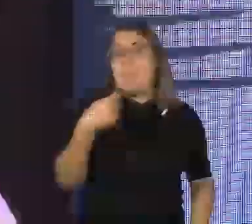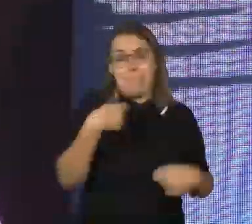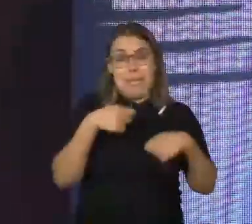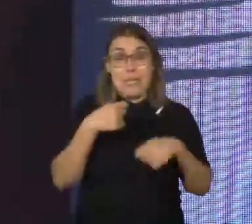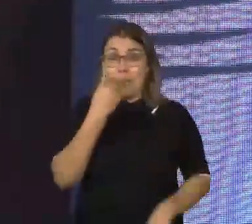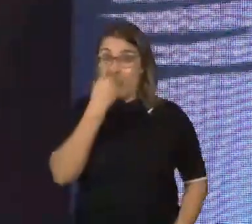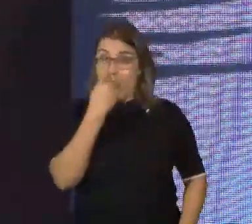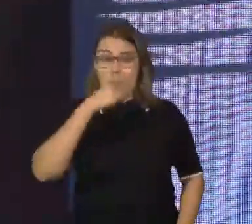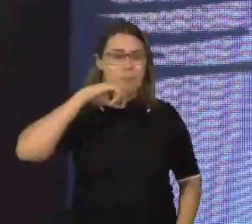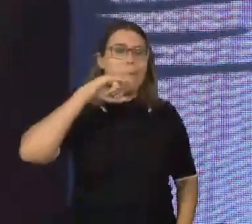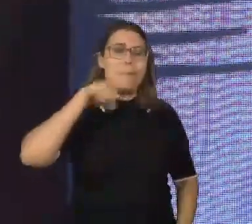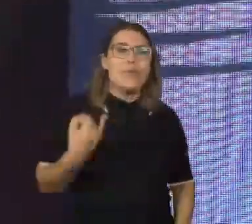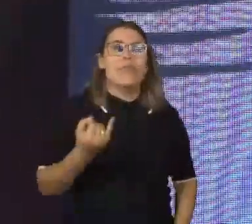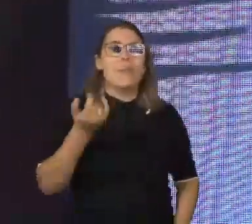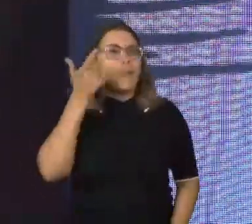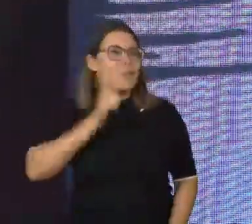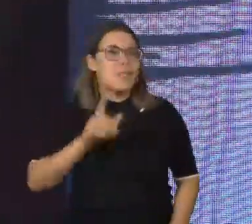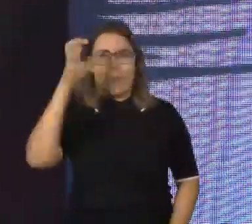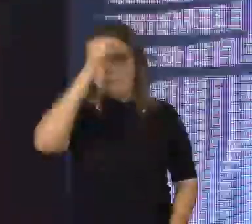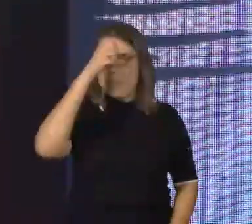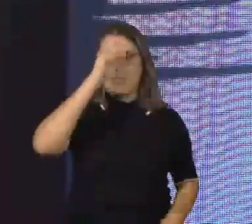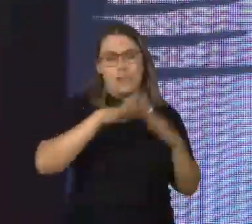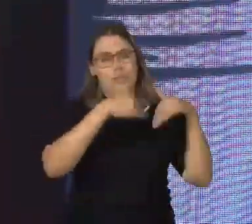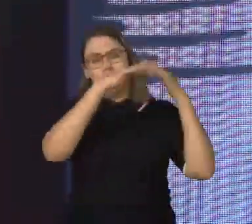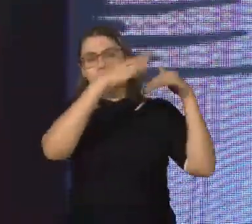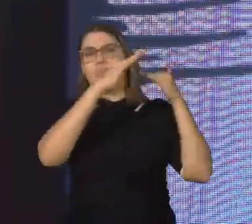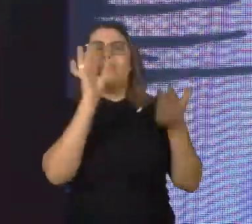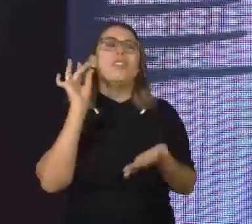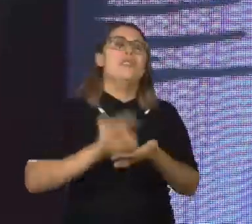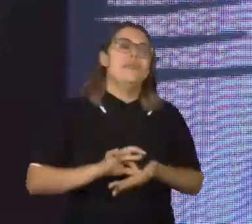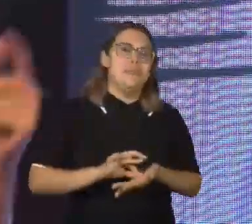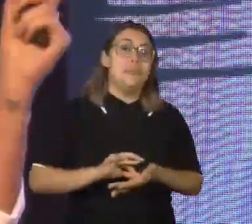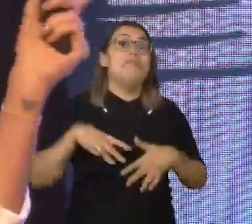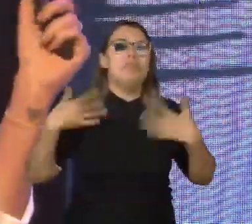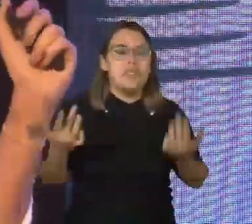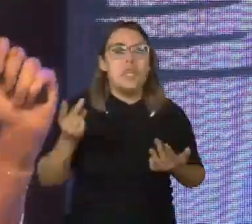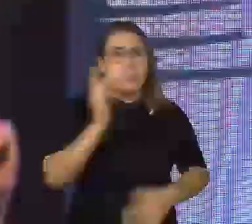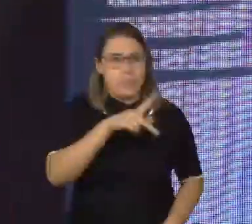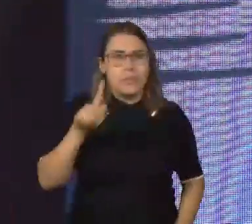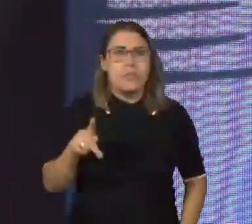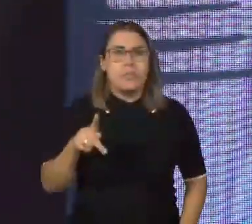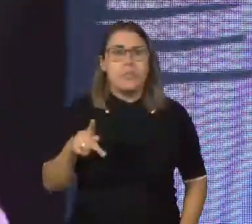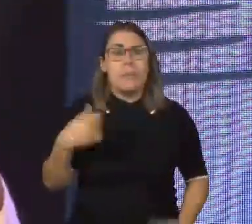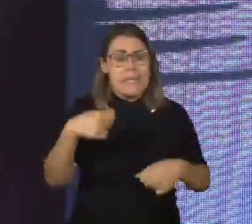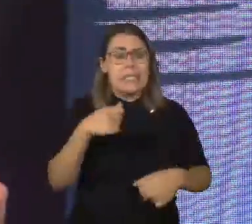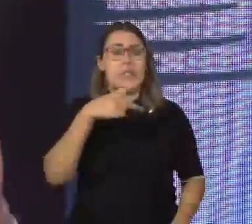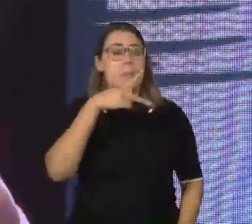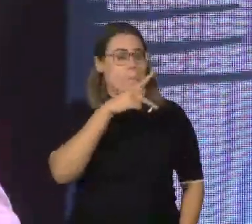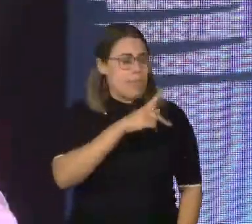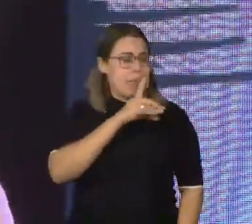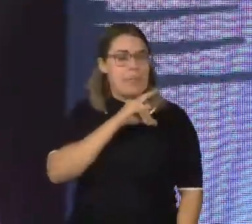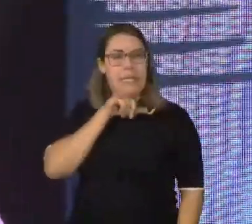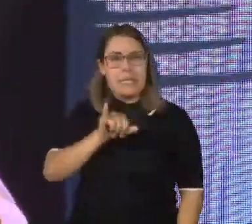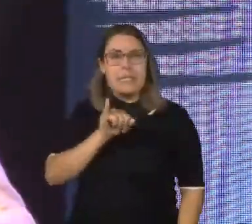única oportunidade para aprender e se desenvolverem. Então, professores, correm atrás do PDI, pede o